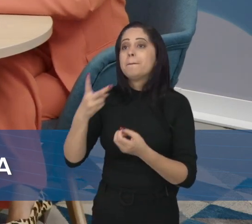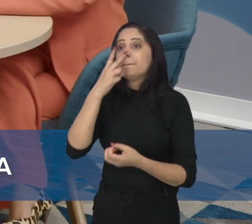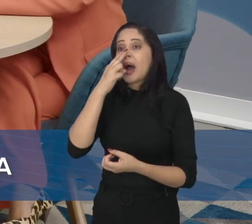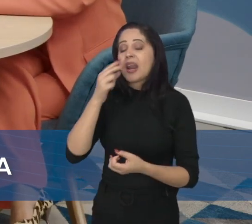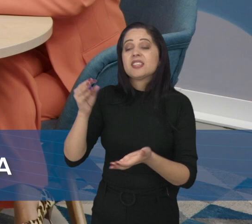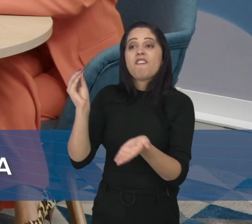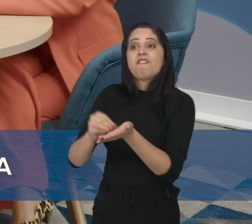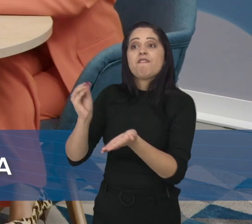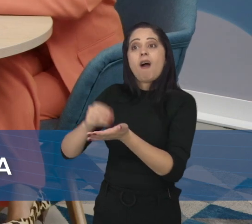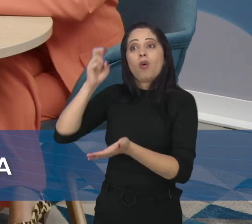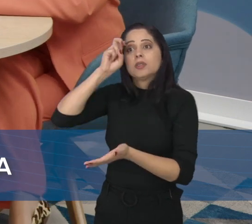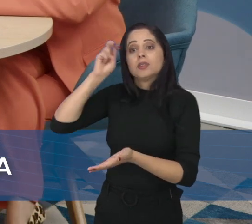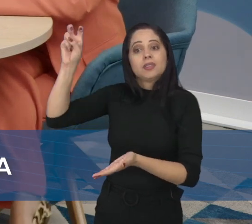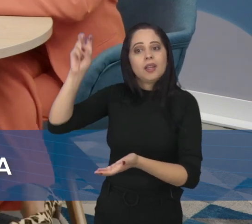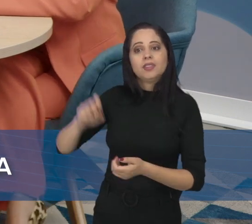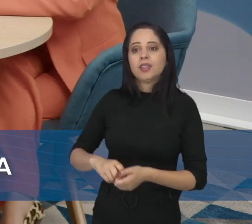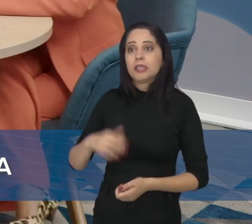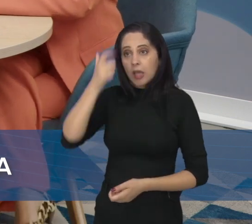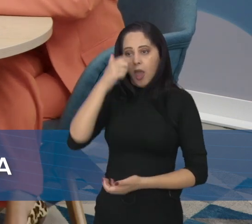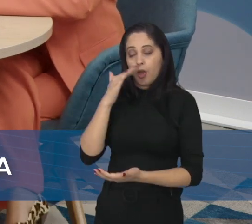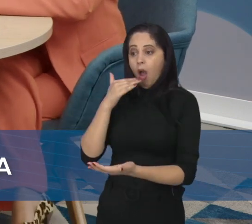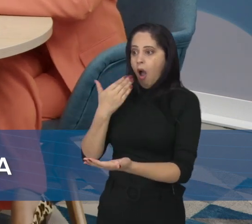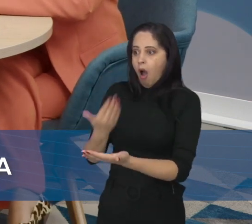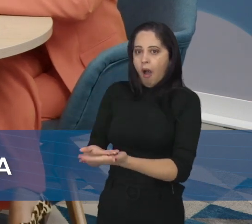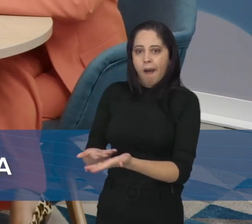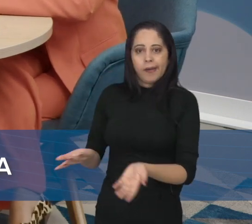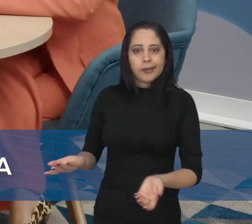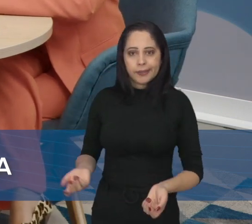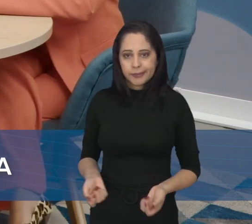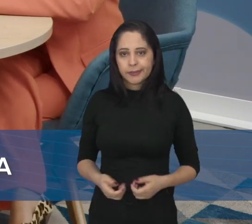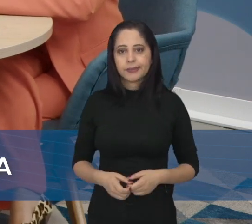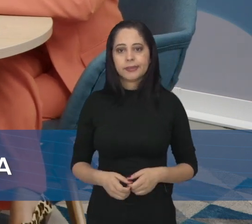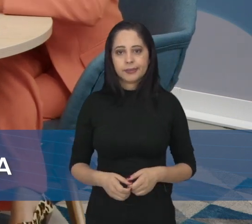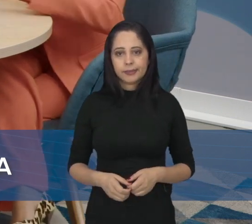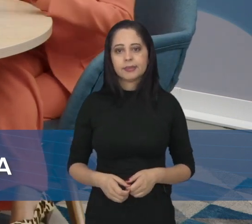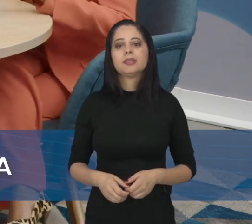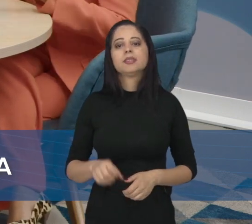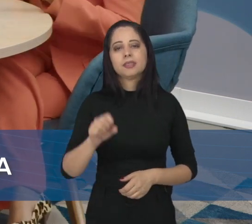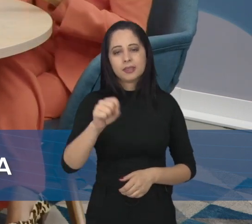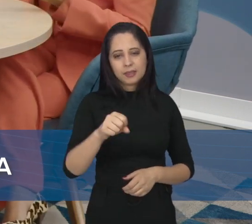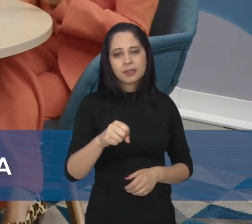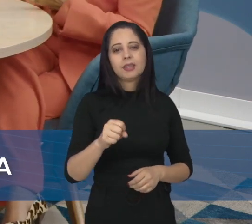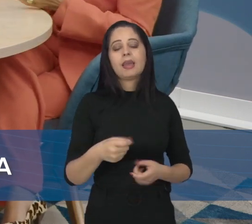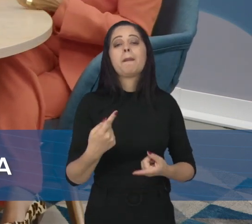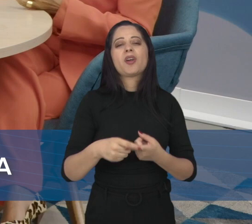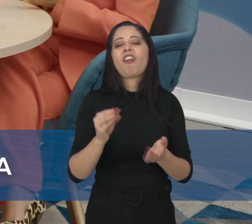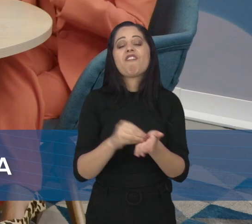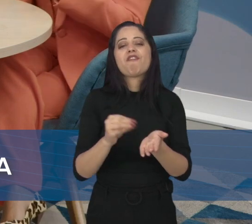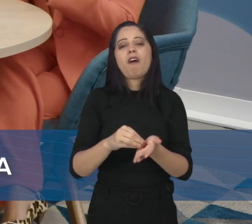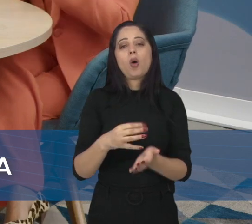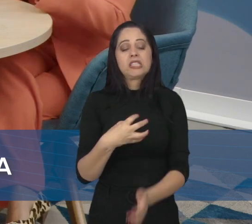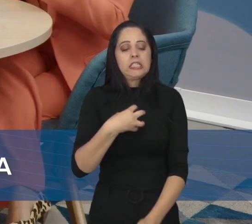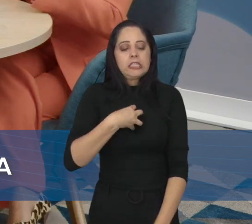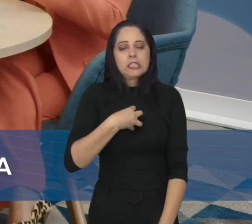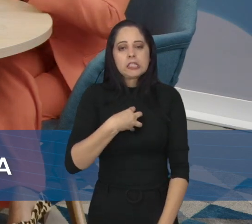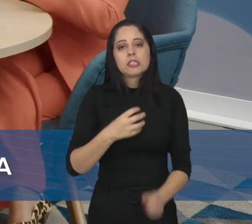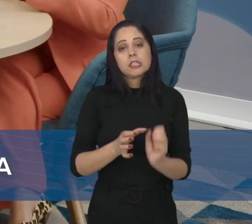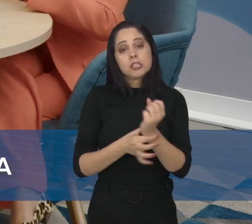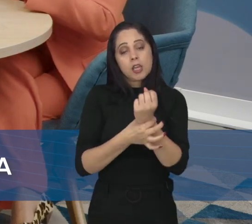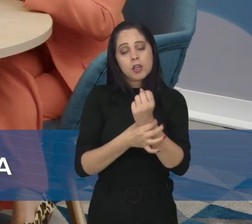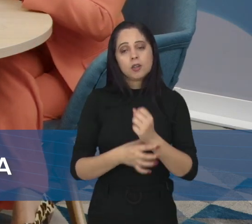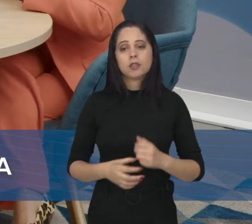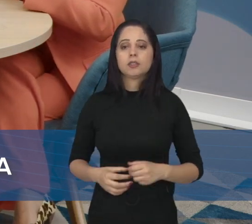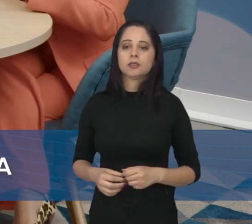fico indignada. Que aí tem a ver com os pontos que você citou também, né? Questão da insegurança. Isso. Por aí vai. Porque se